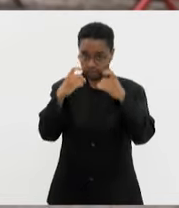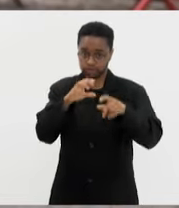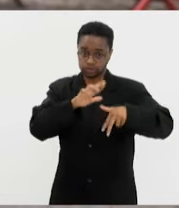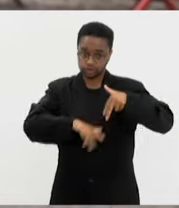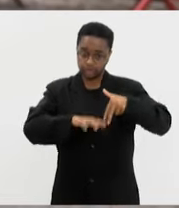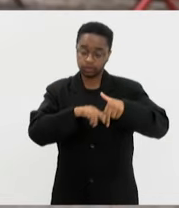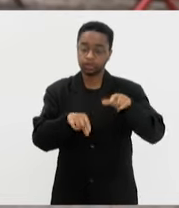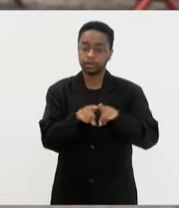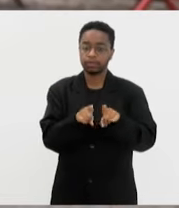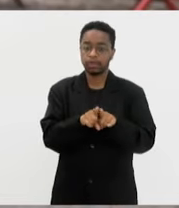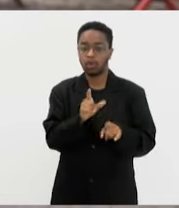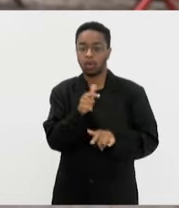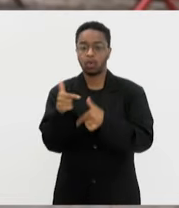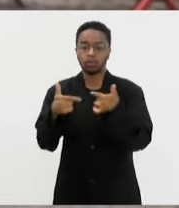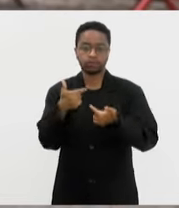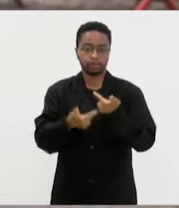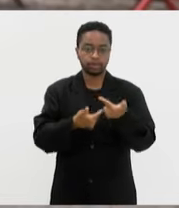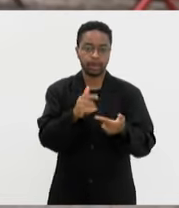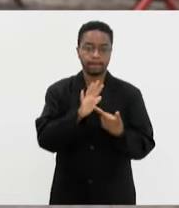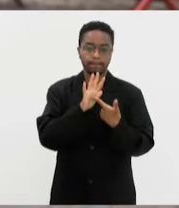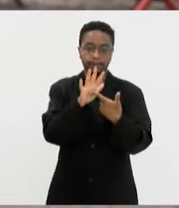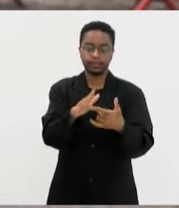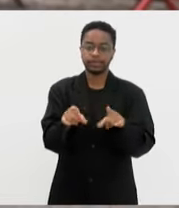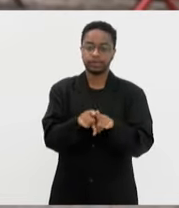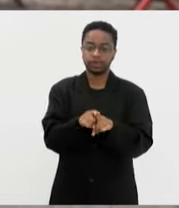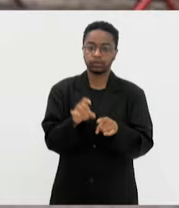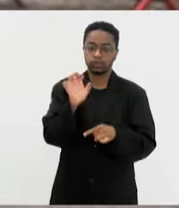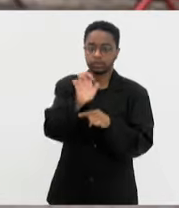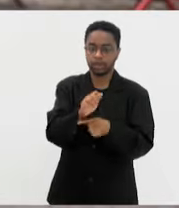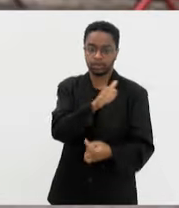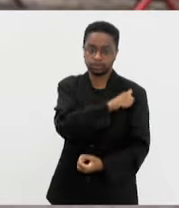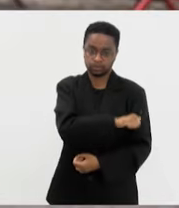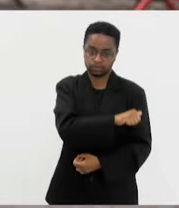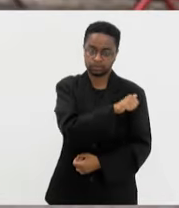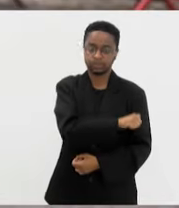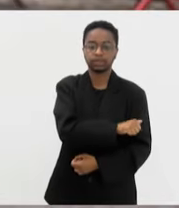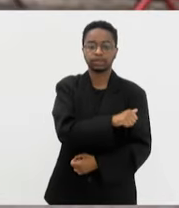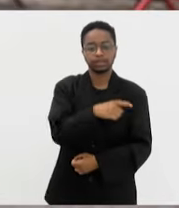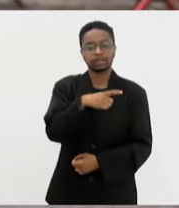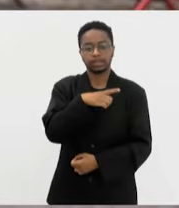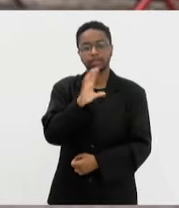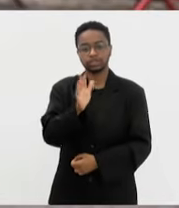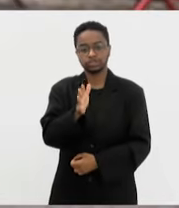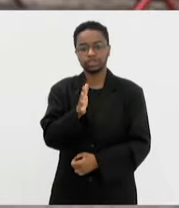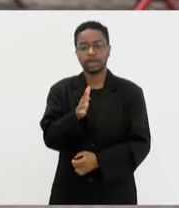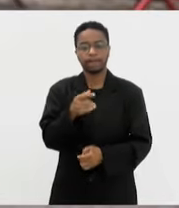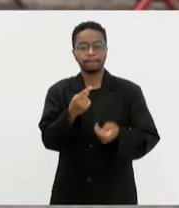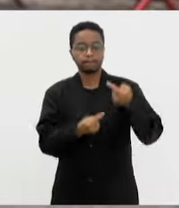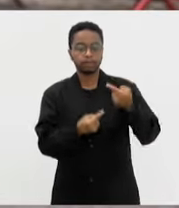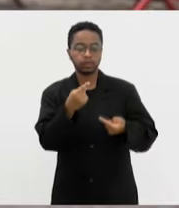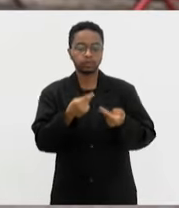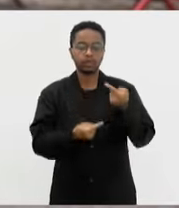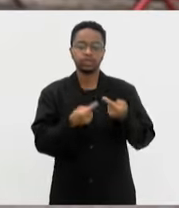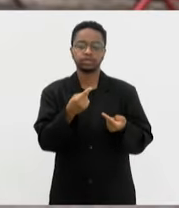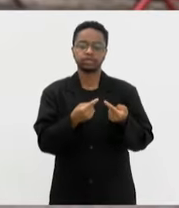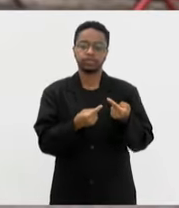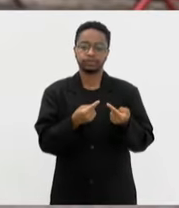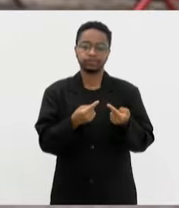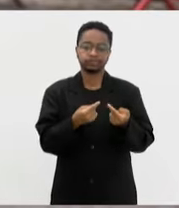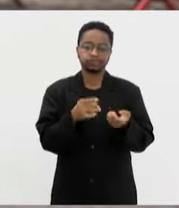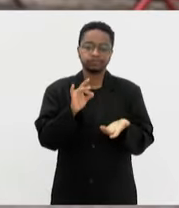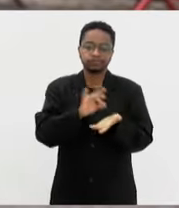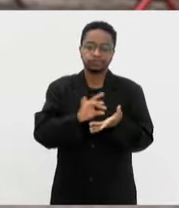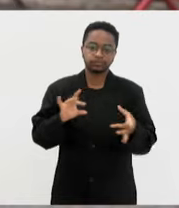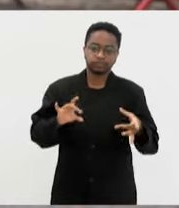todos os outros serviços, mostrando que o Estado do Rio, né, já está executando uma política que é fruto